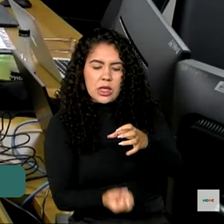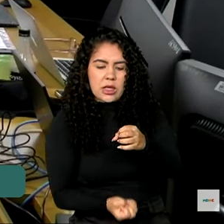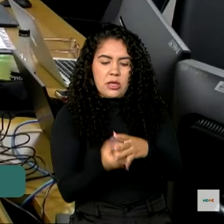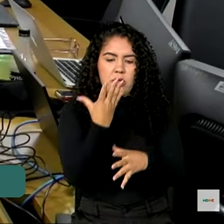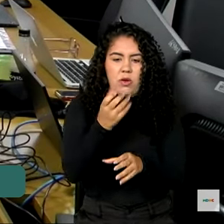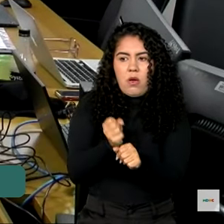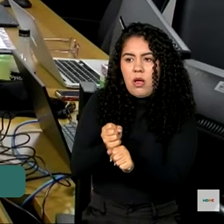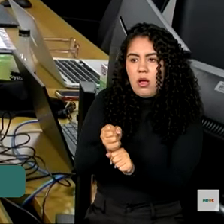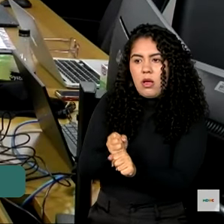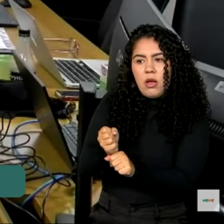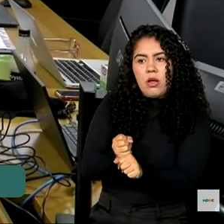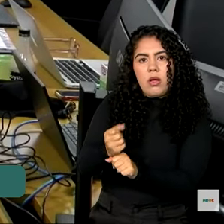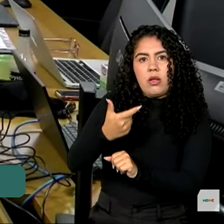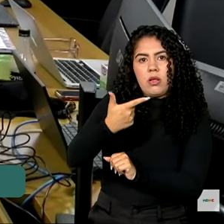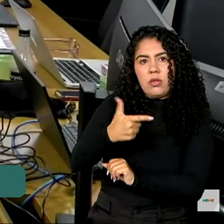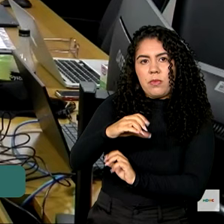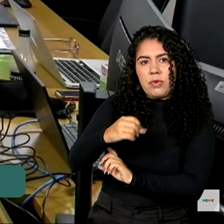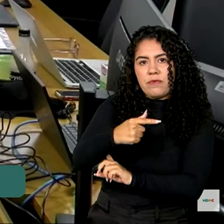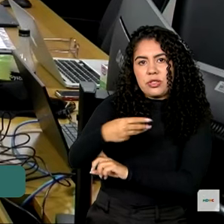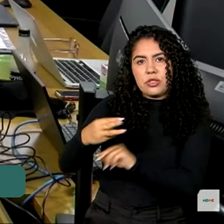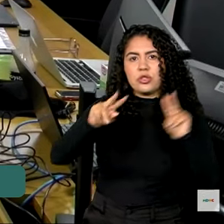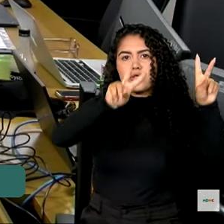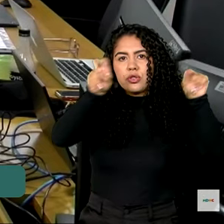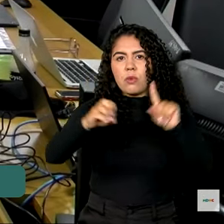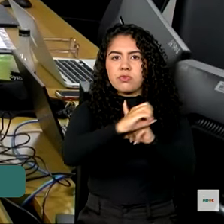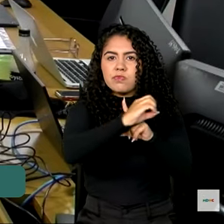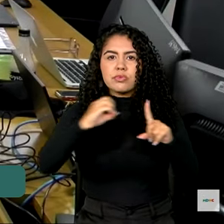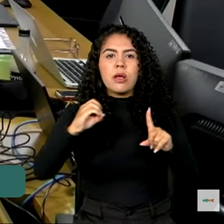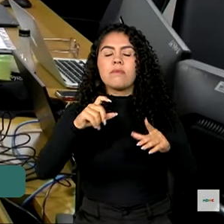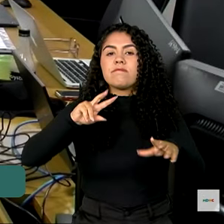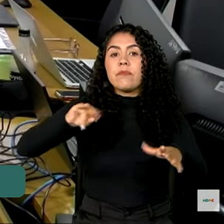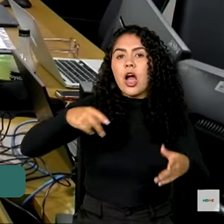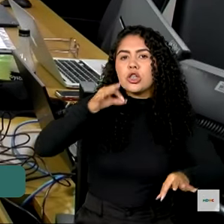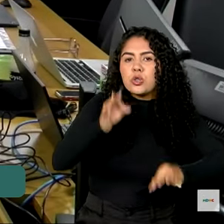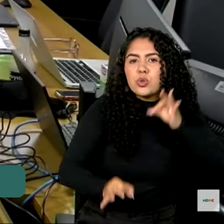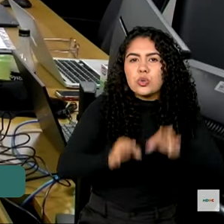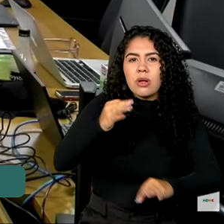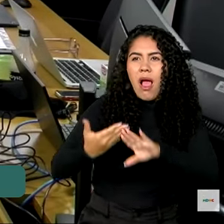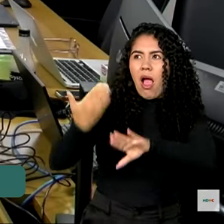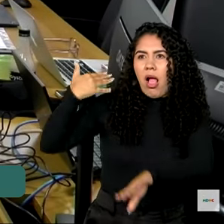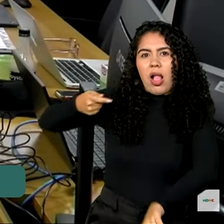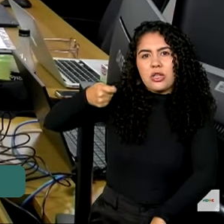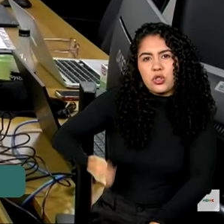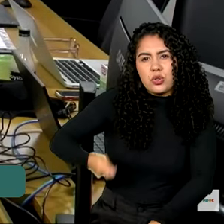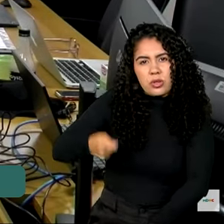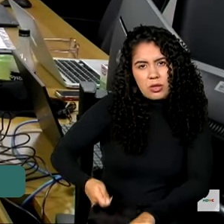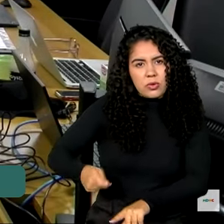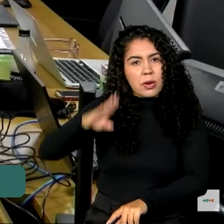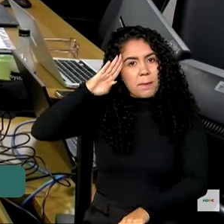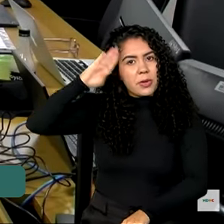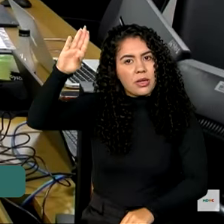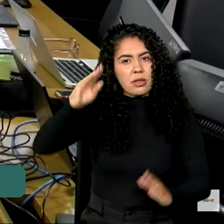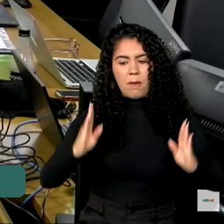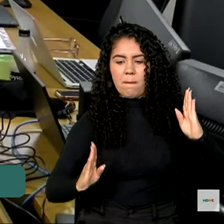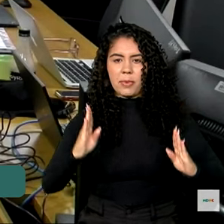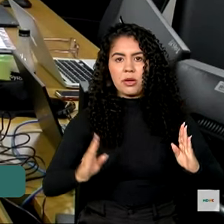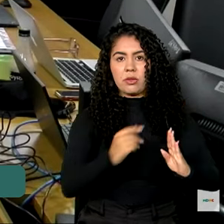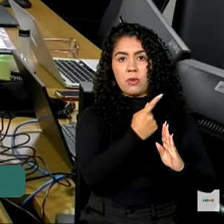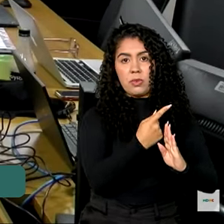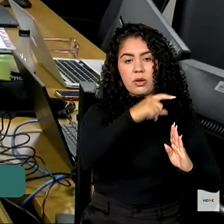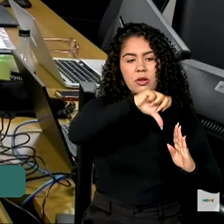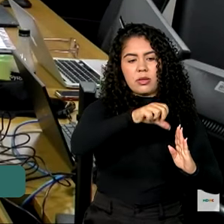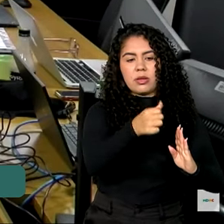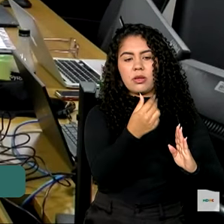janeiro de 2023 e deve julgar os casos que ocorreram na época da ditadura militar, entre